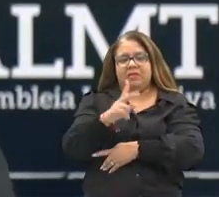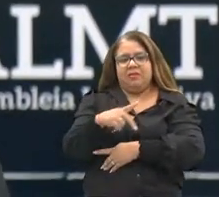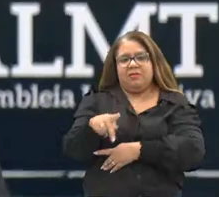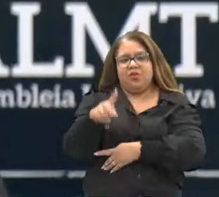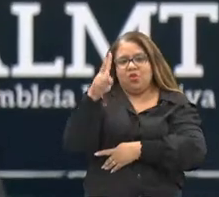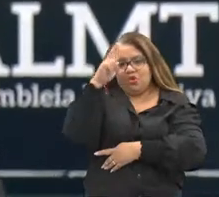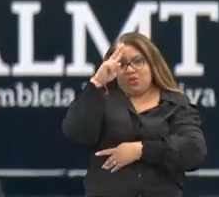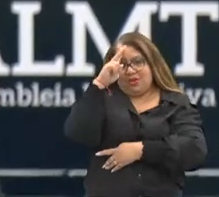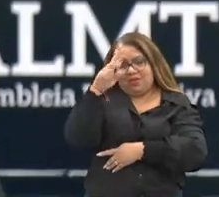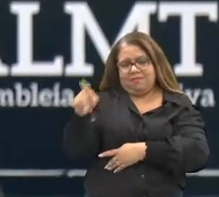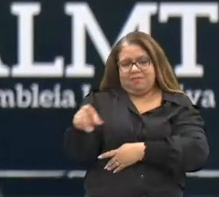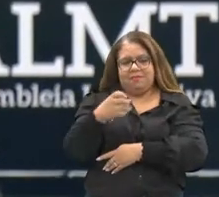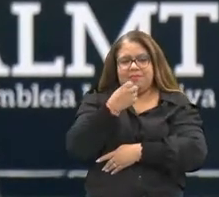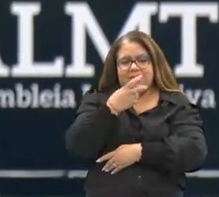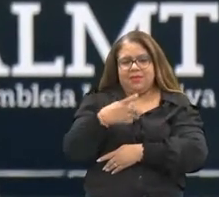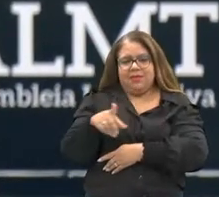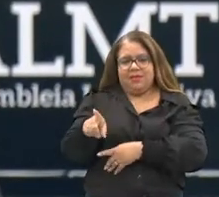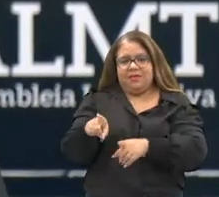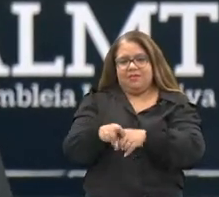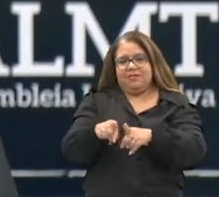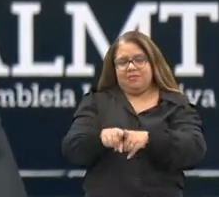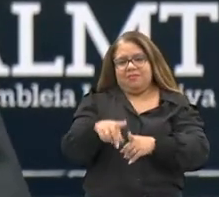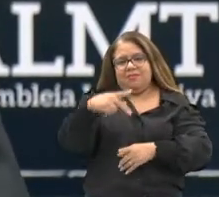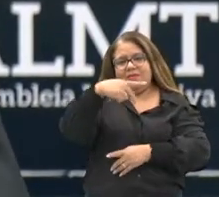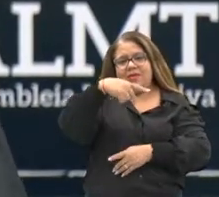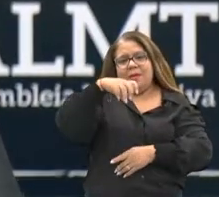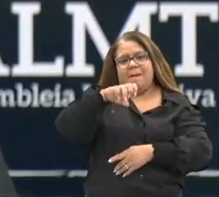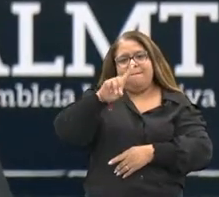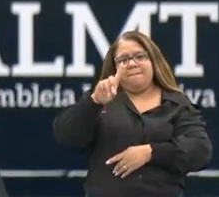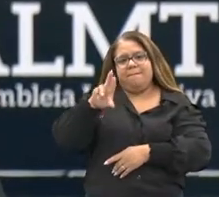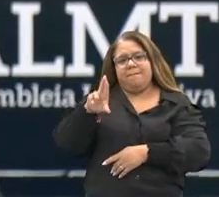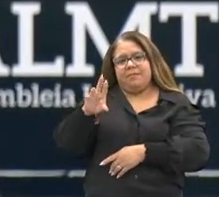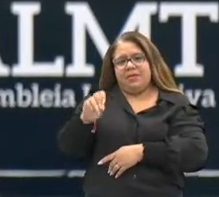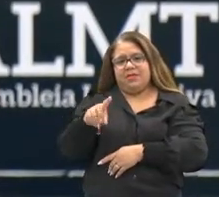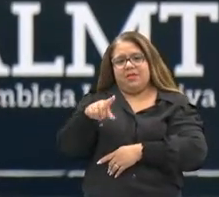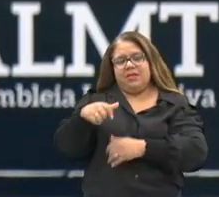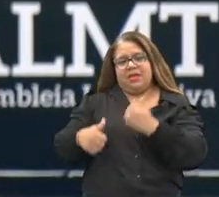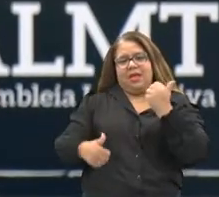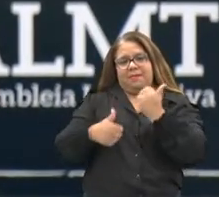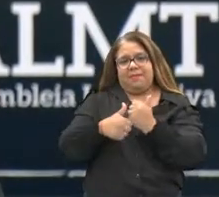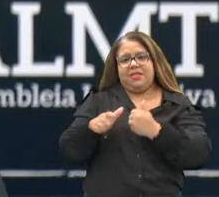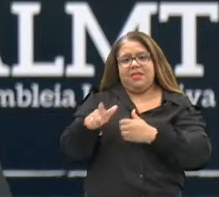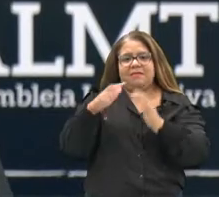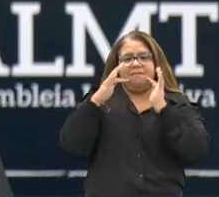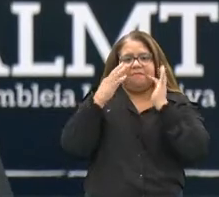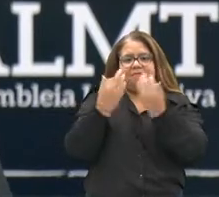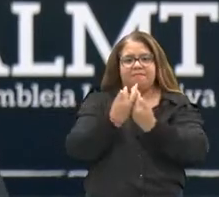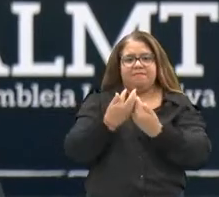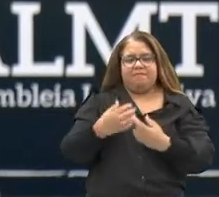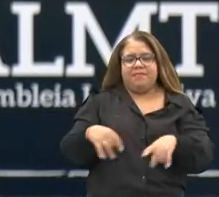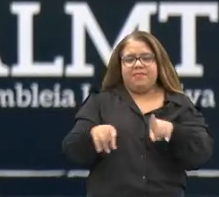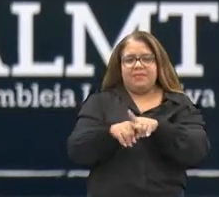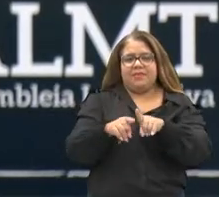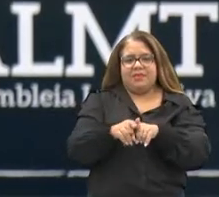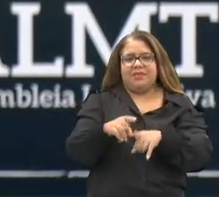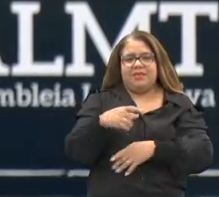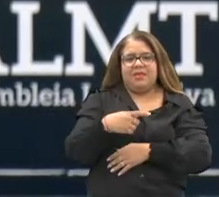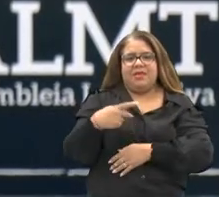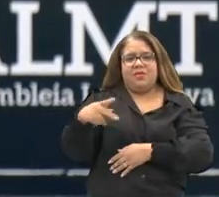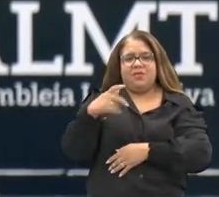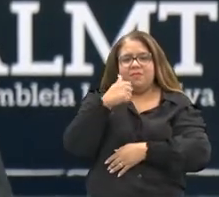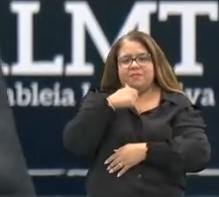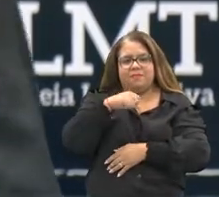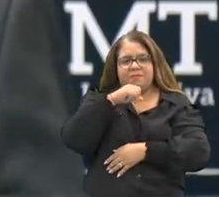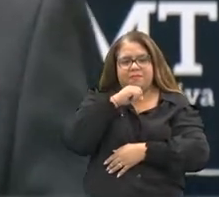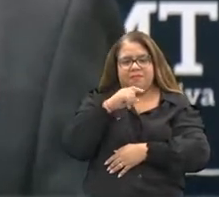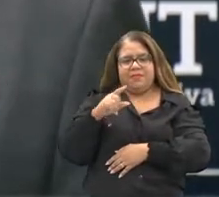especial também o Pedro Miller, né, que neste ato representa a sua família, sobretudo a sua mãe,